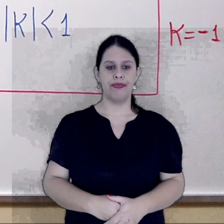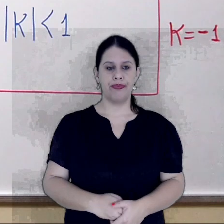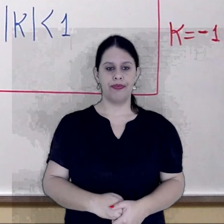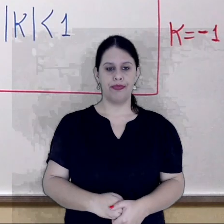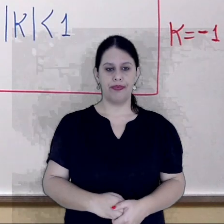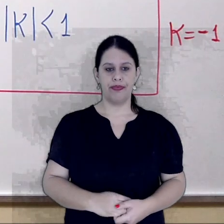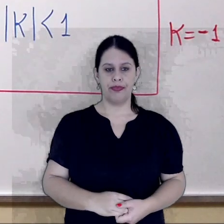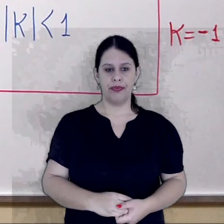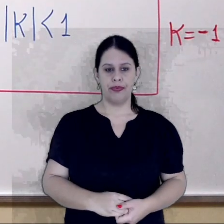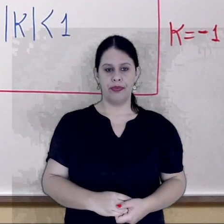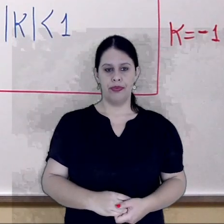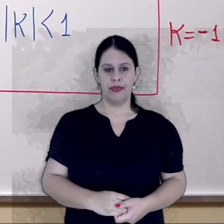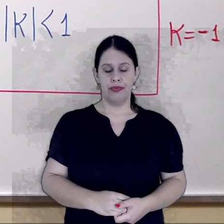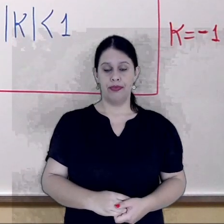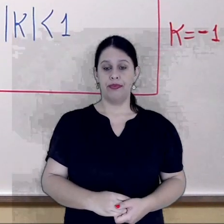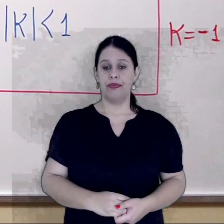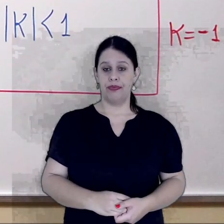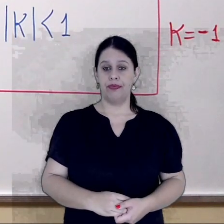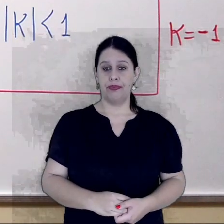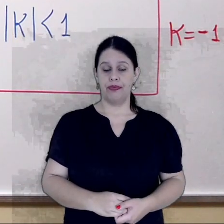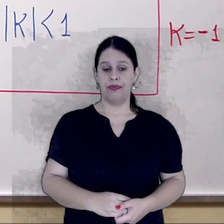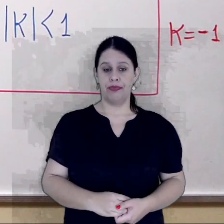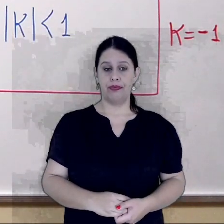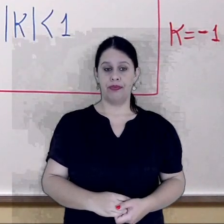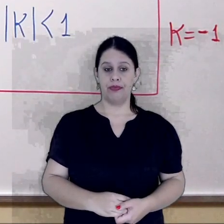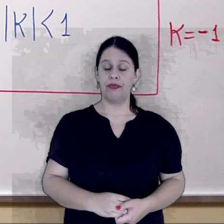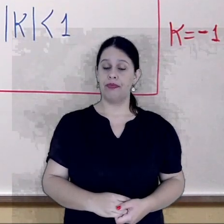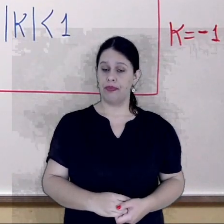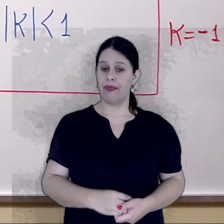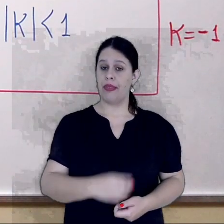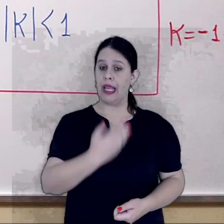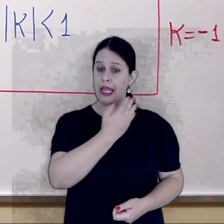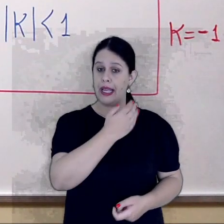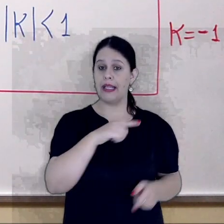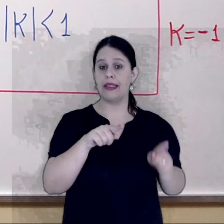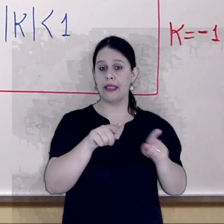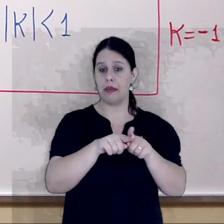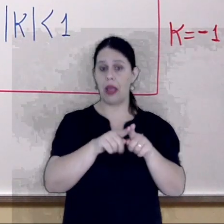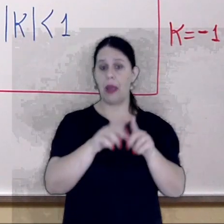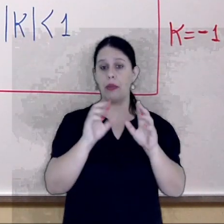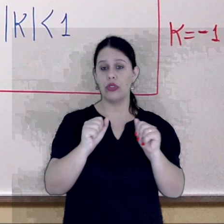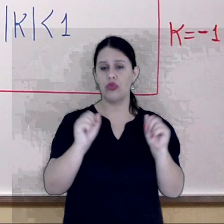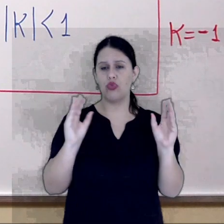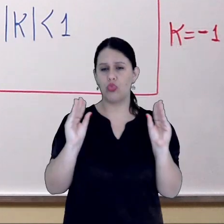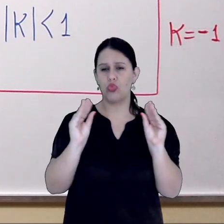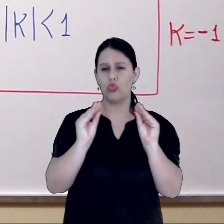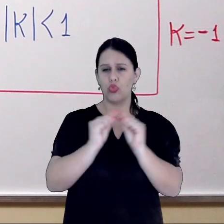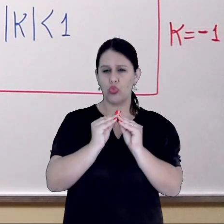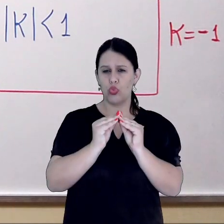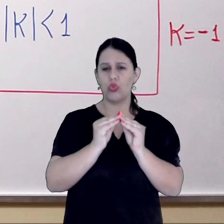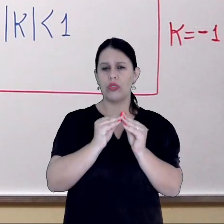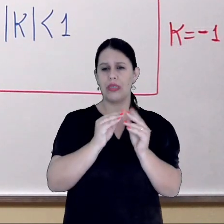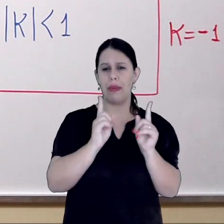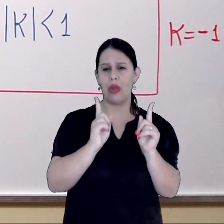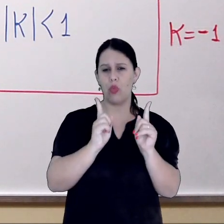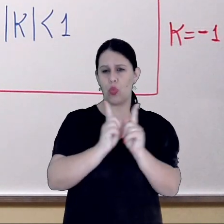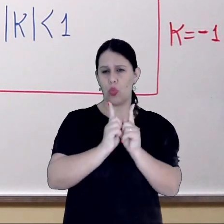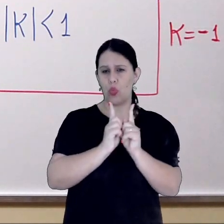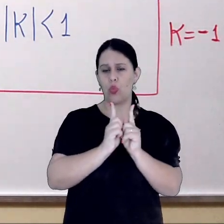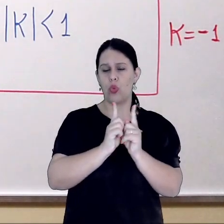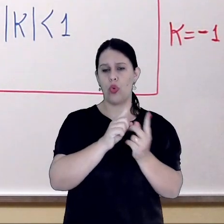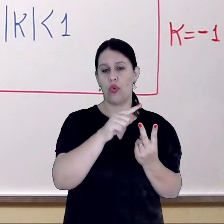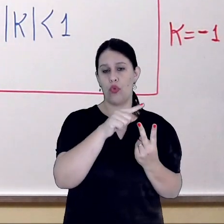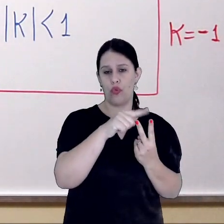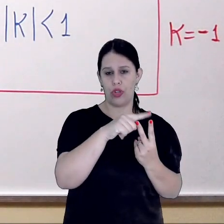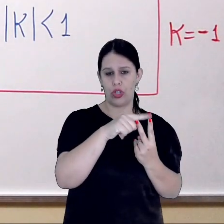Muito bem. Um vetor, um produto por escalar, pode encolher o vetor. Ok? Quando que